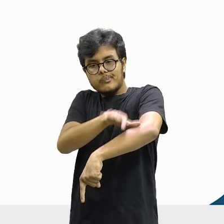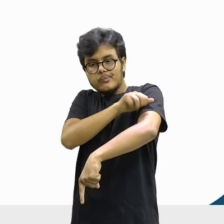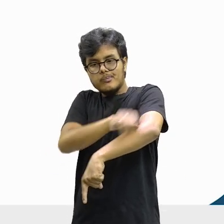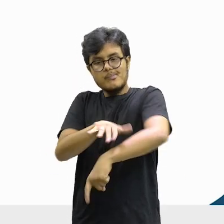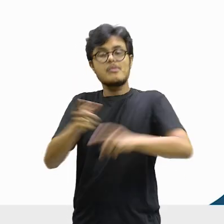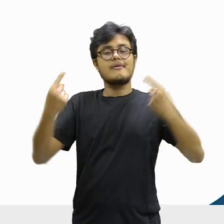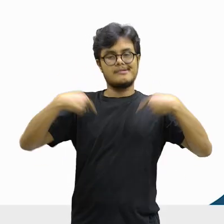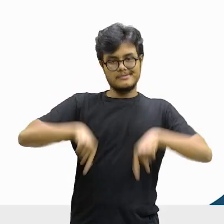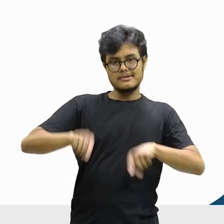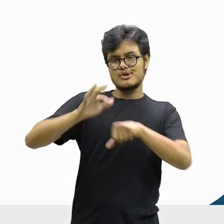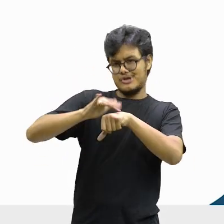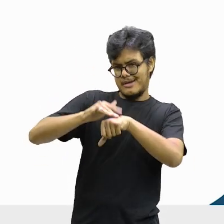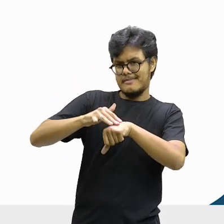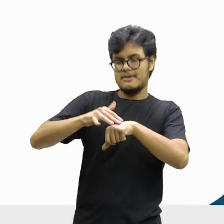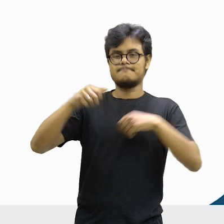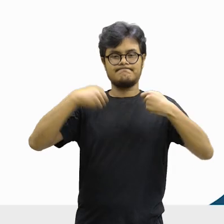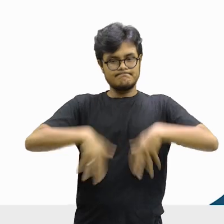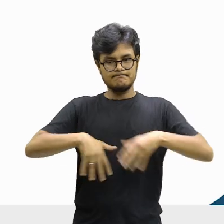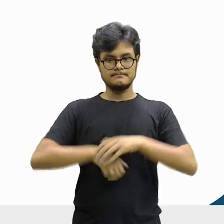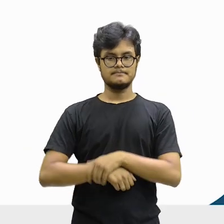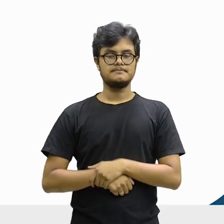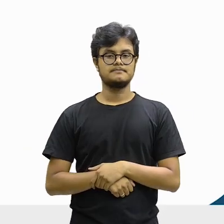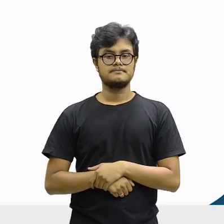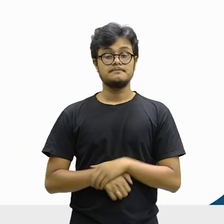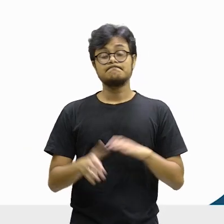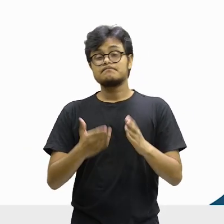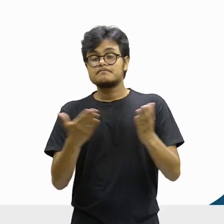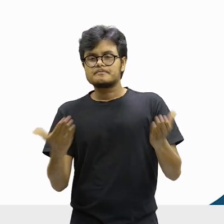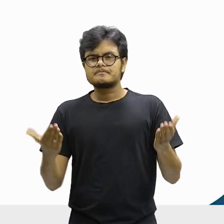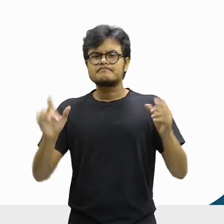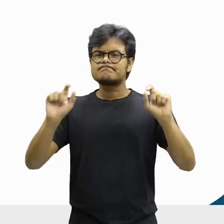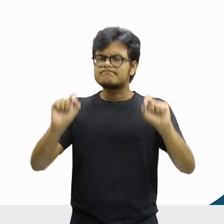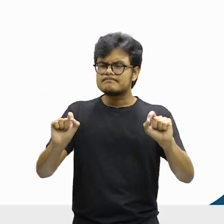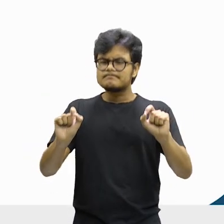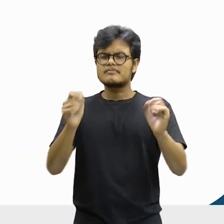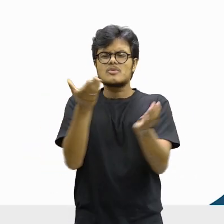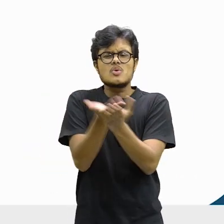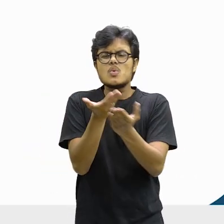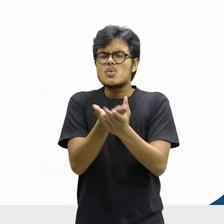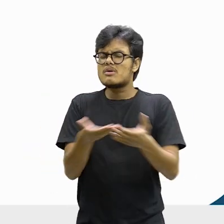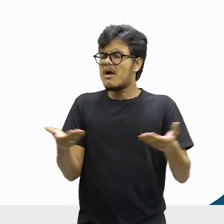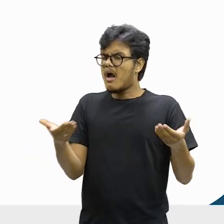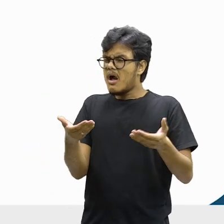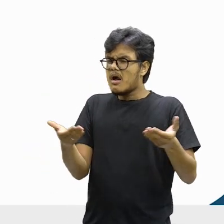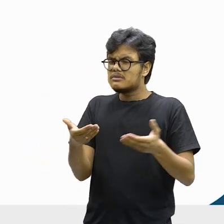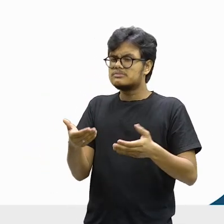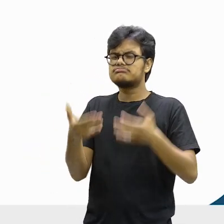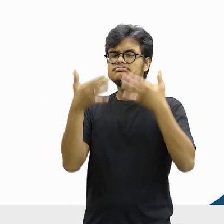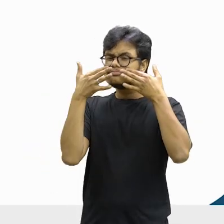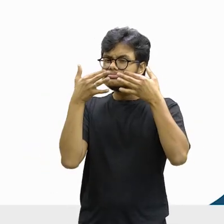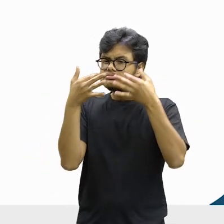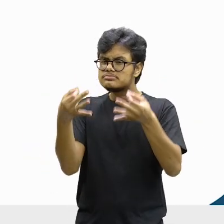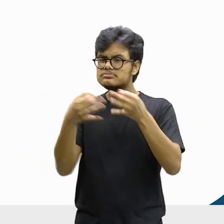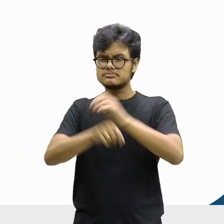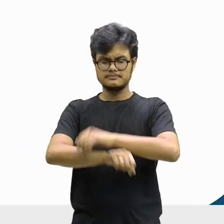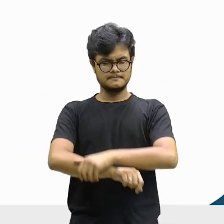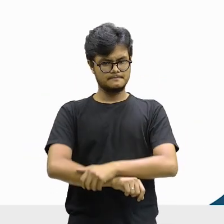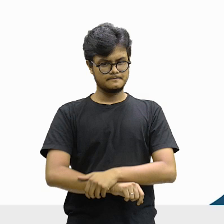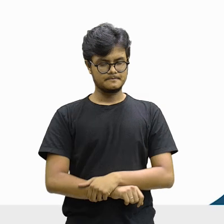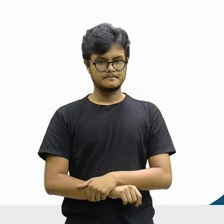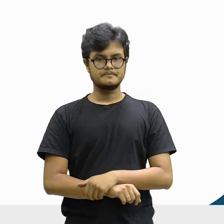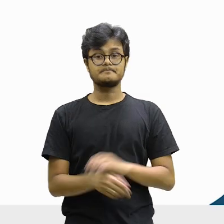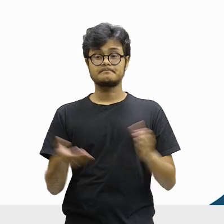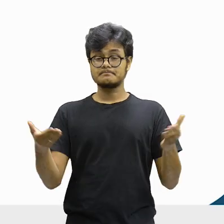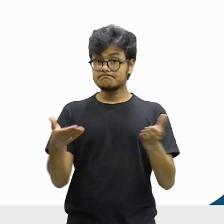liberação contínua de hormônios. Gente, viaja comigo agora no que eu irei falar para vocês